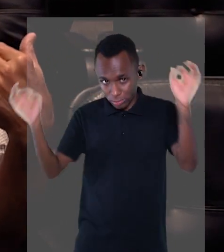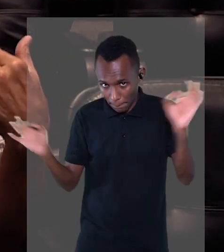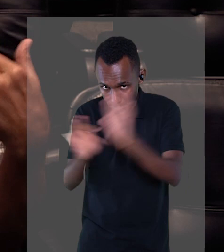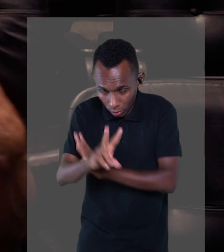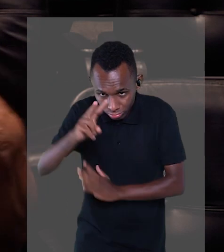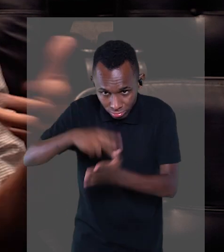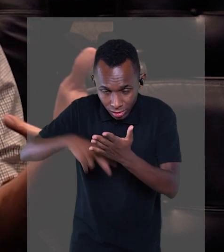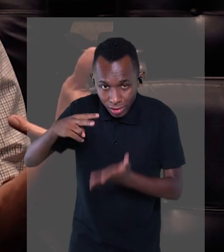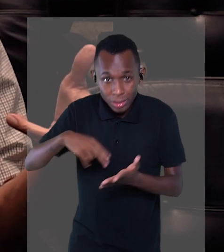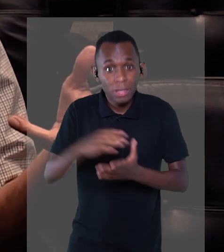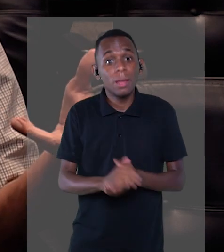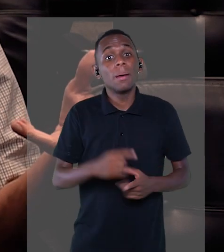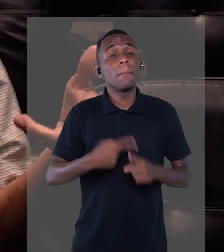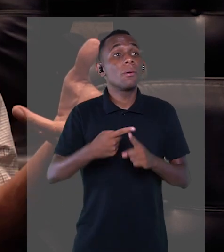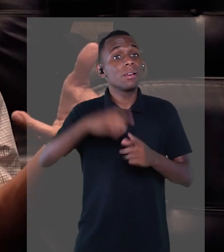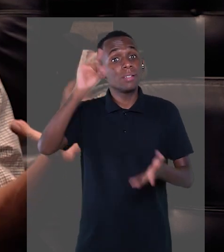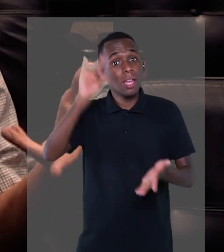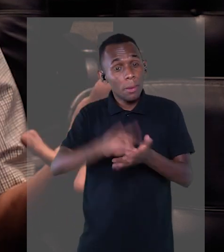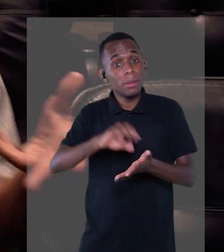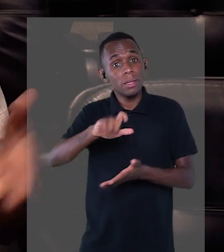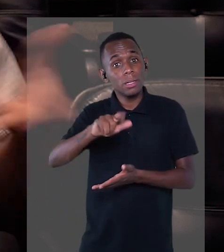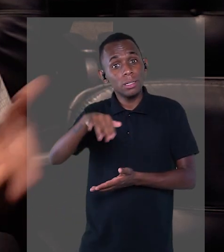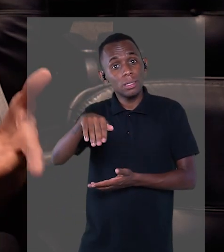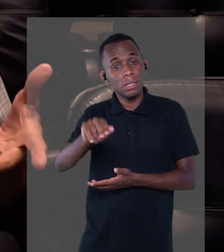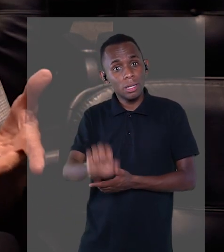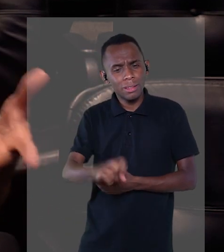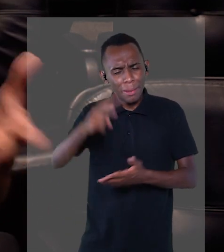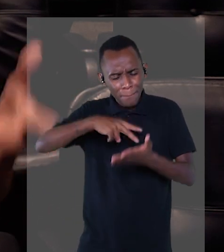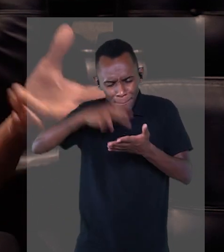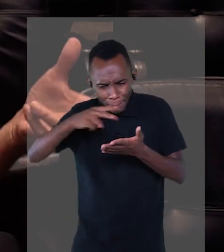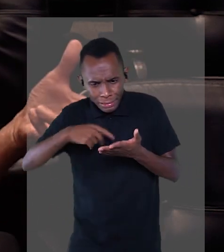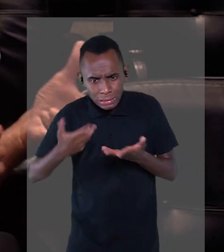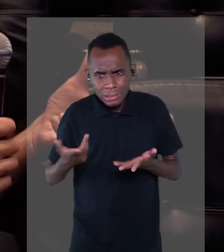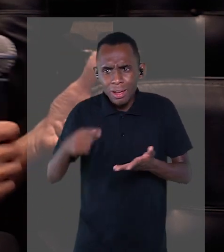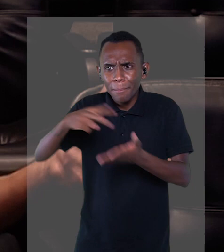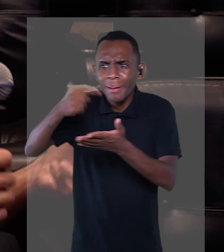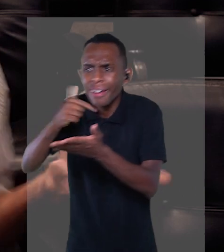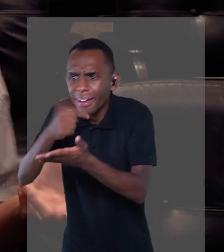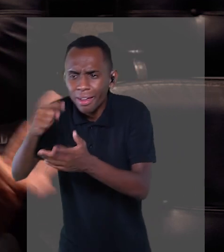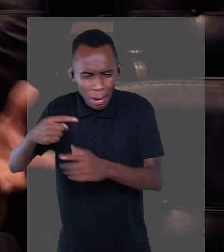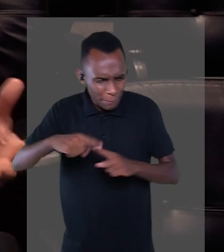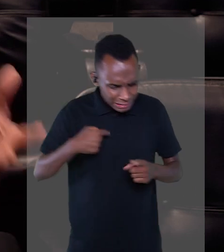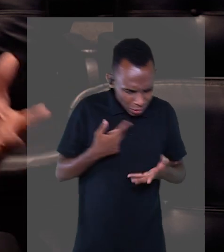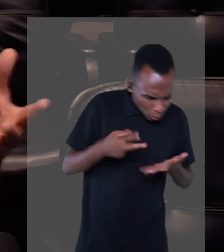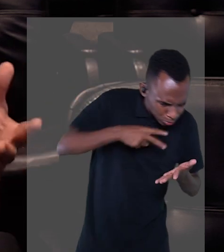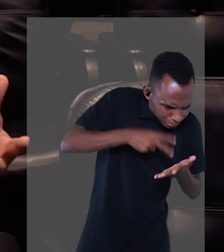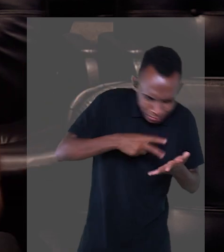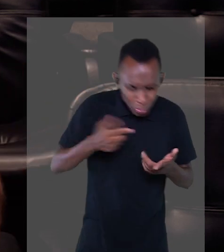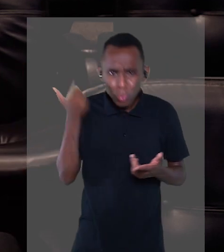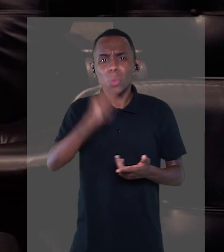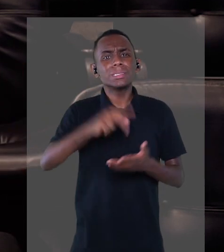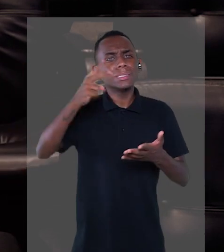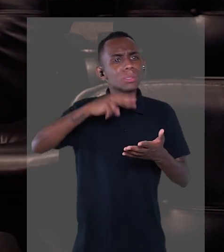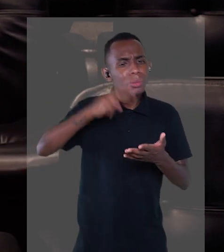encomendas, porque realmente Eliane ria. Eu não consegui rir, o que eu tenho que decifrar desse cara que eu não estou